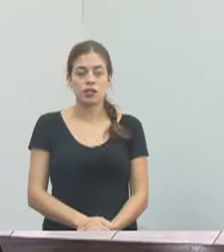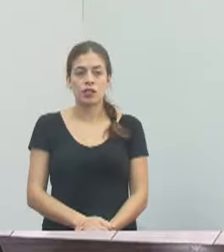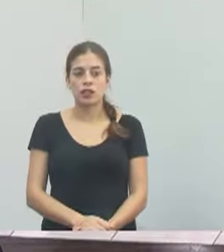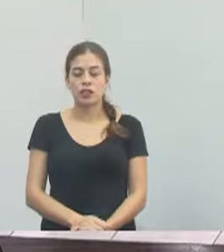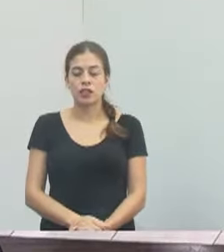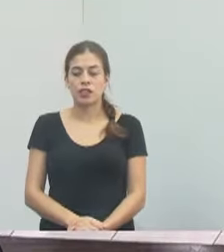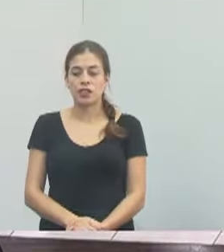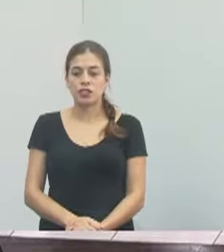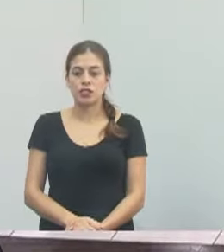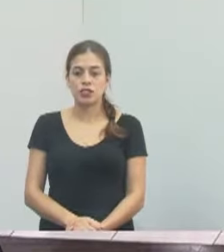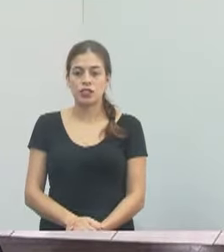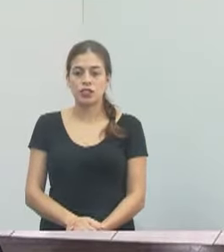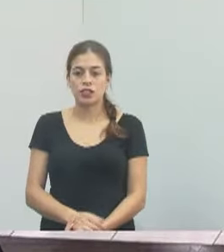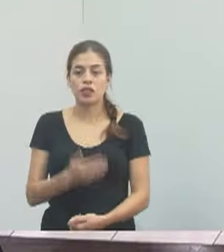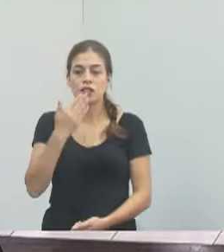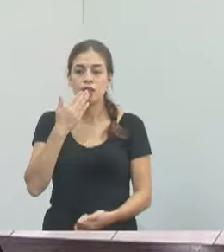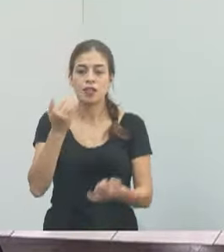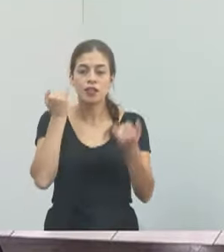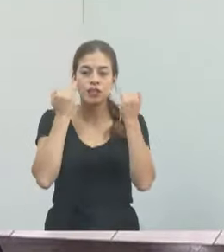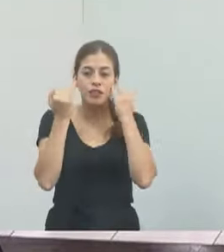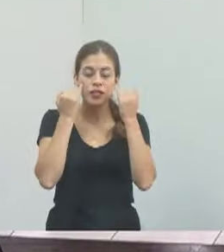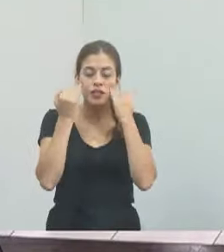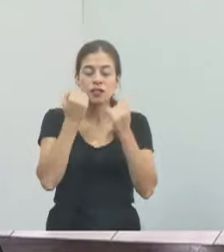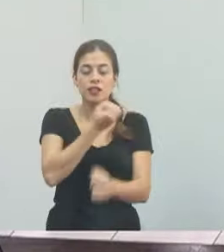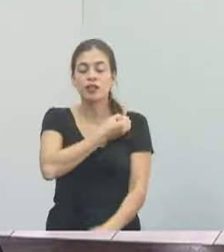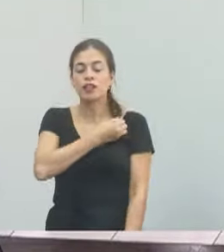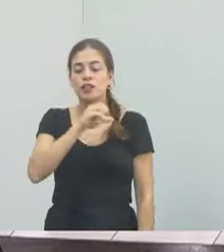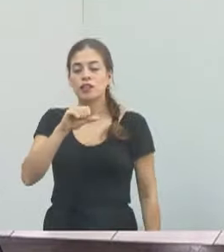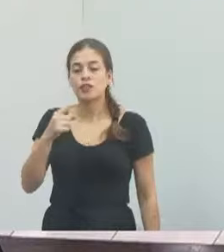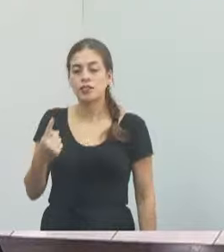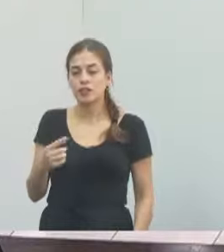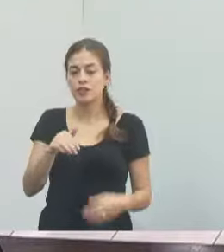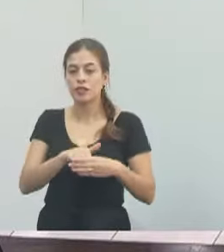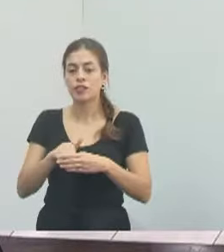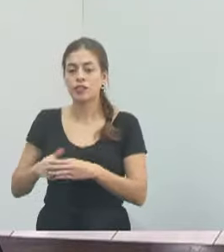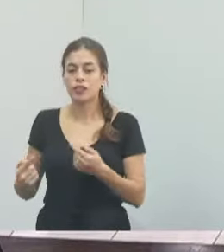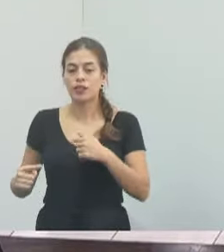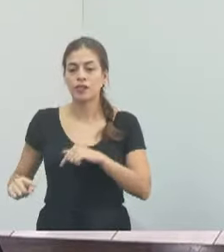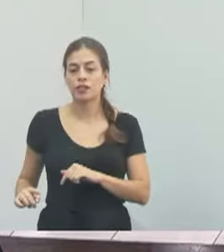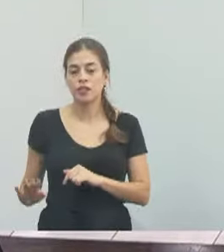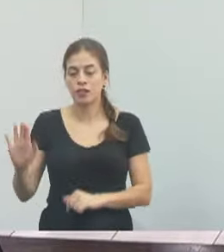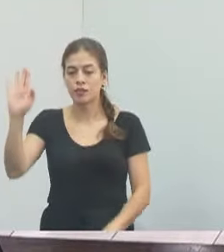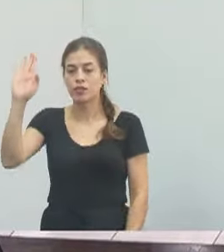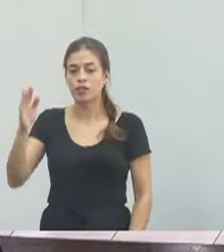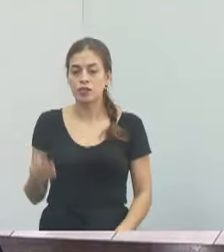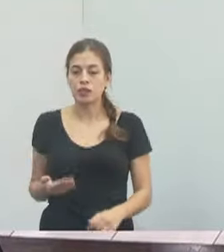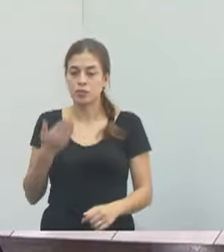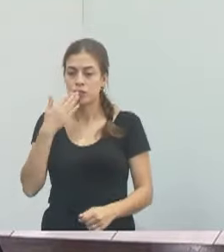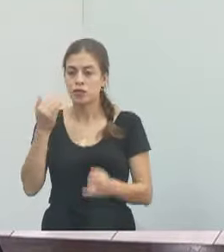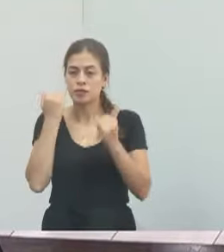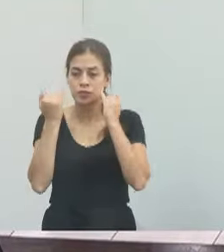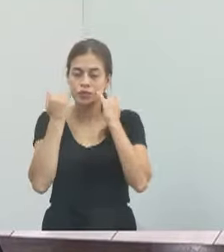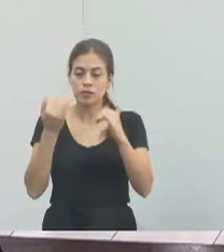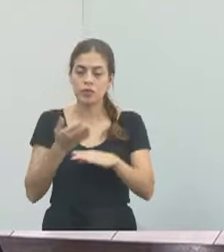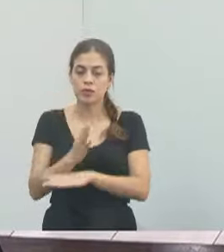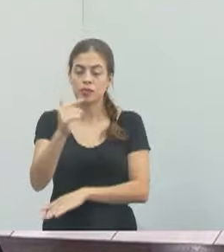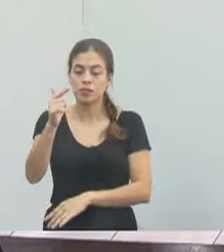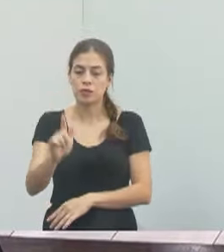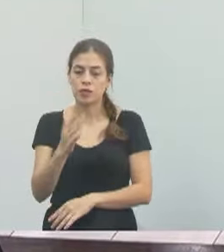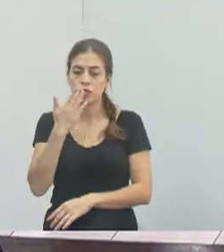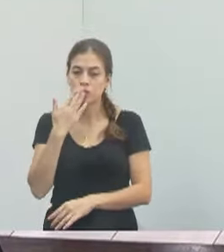bom pedido informações número 91 em votação os que forem contrários se manifesta levantando o braço pedido informações